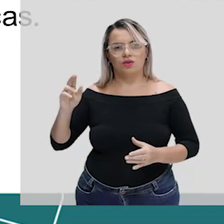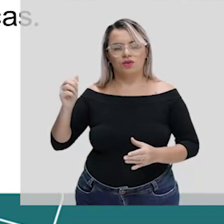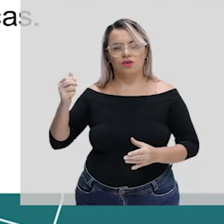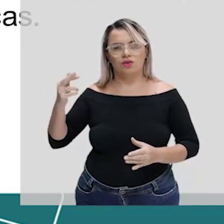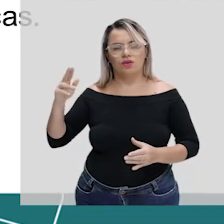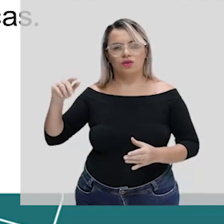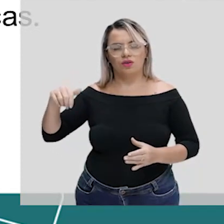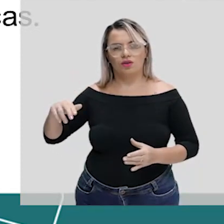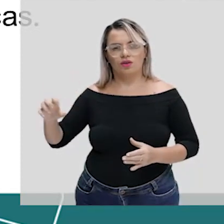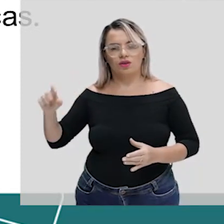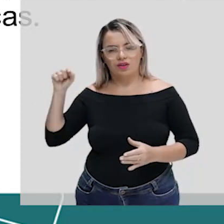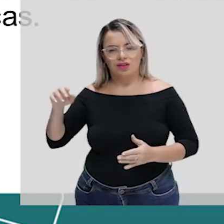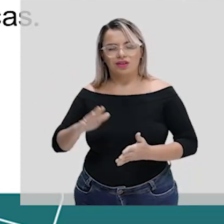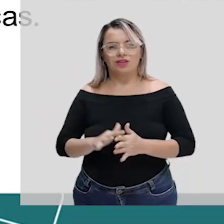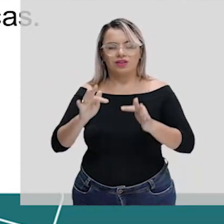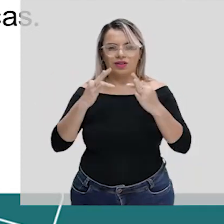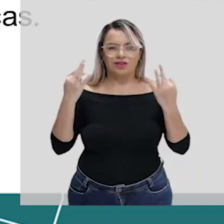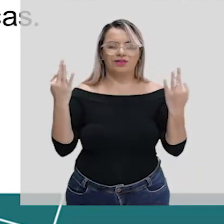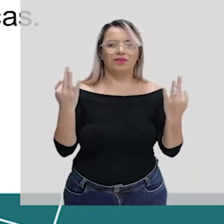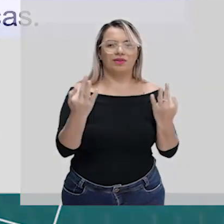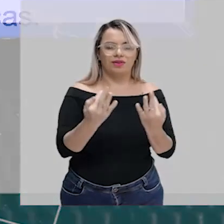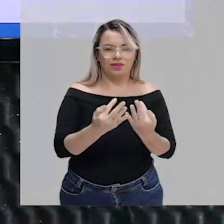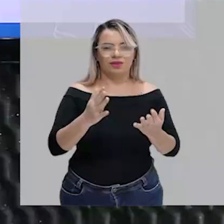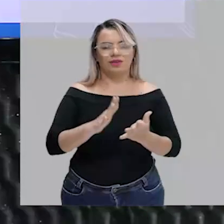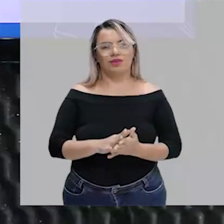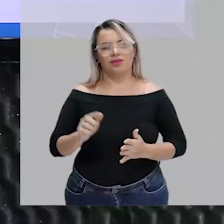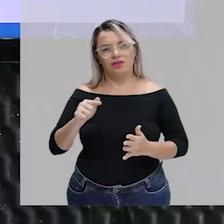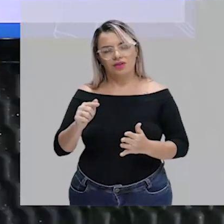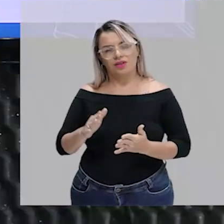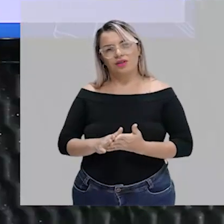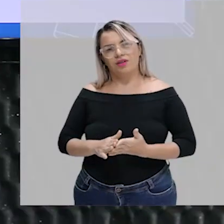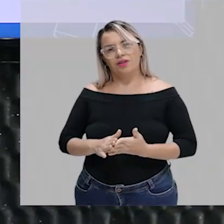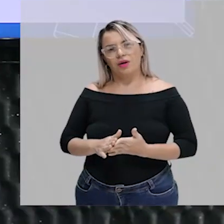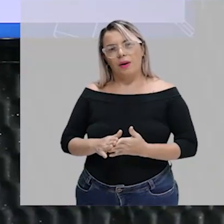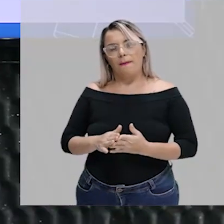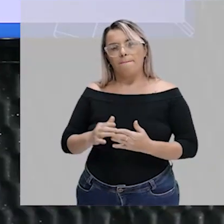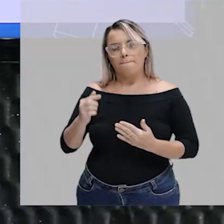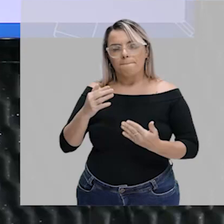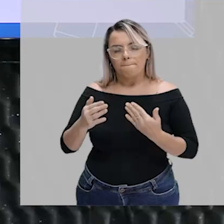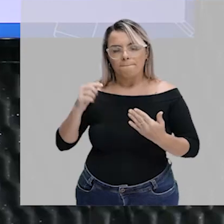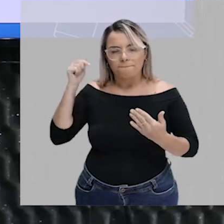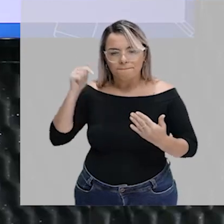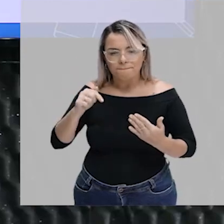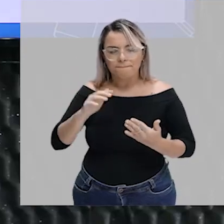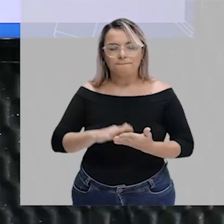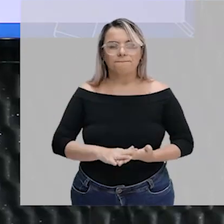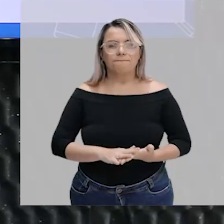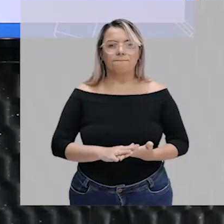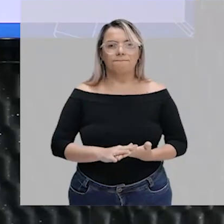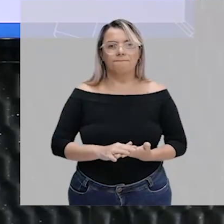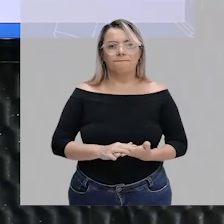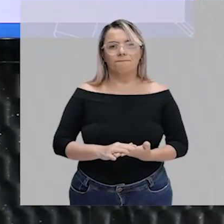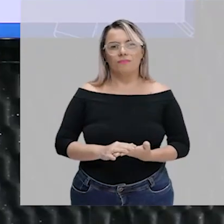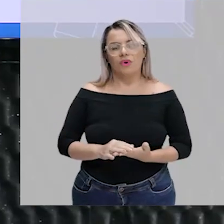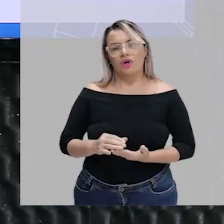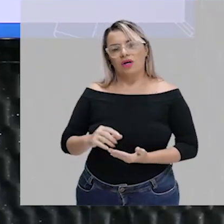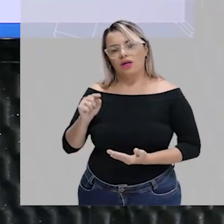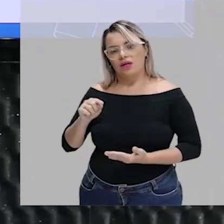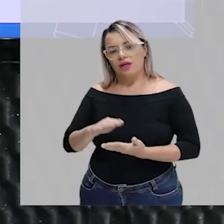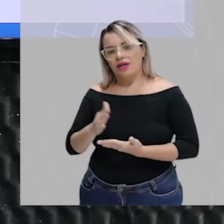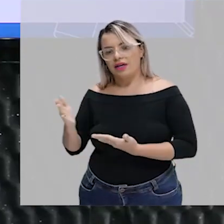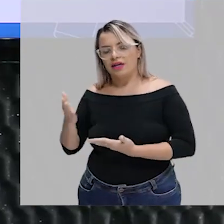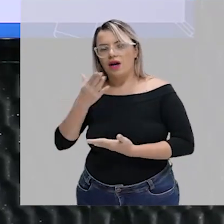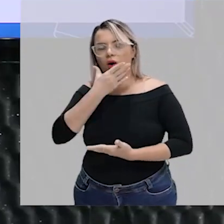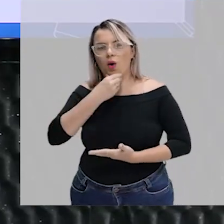está pensando, eles são parentes. O sociólogo e historiador Sérgio Buarque de Holanda é pai do cantor Chico Buarque de